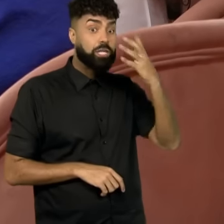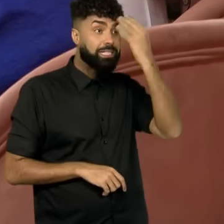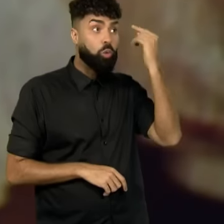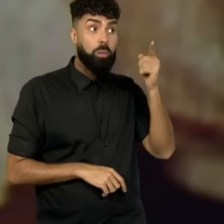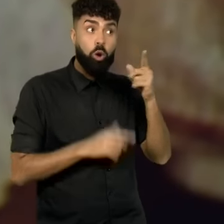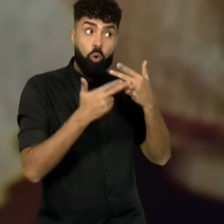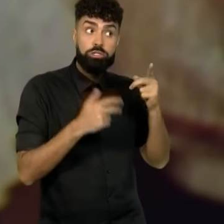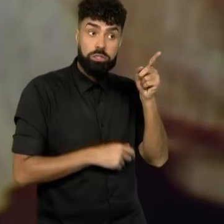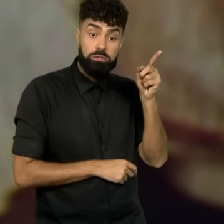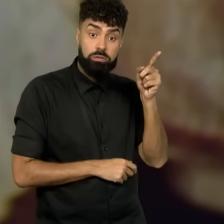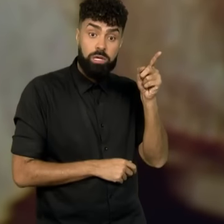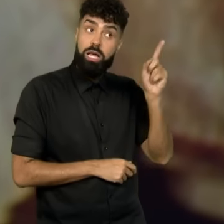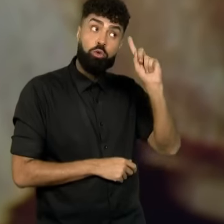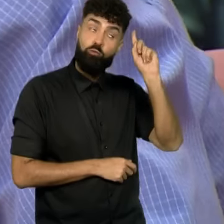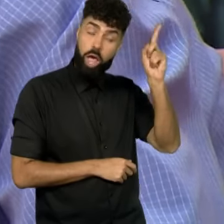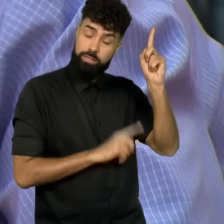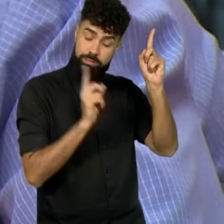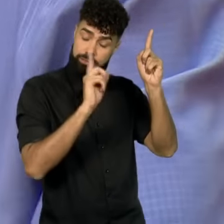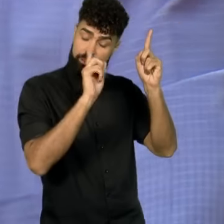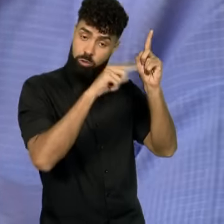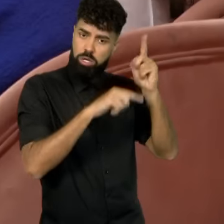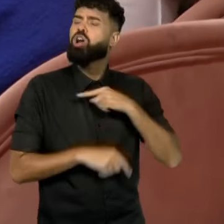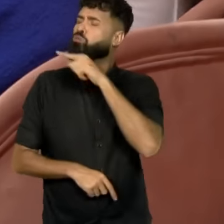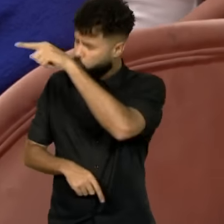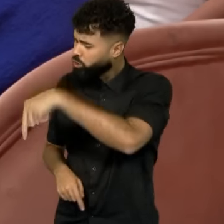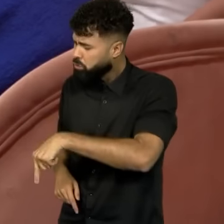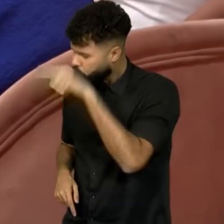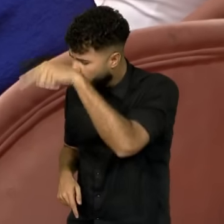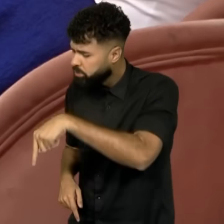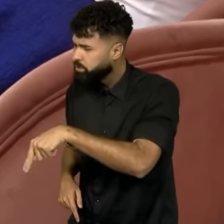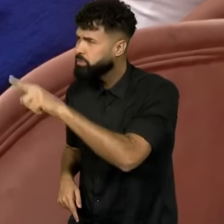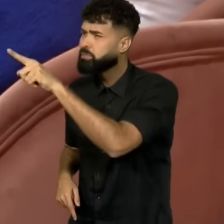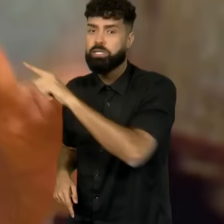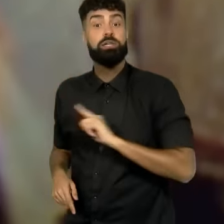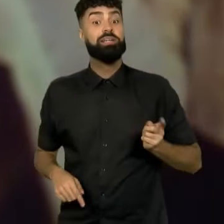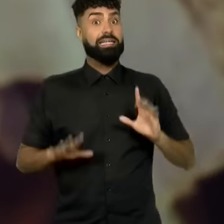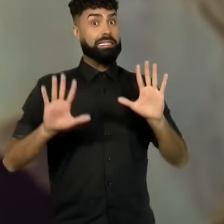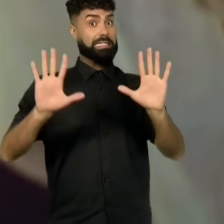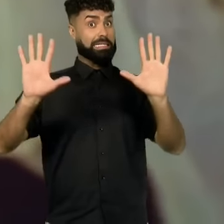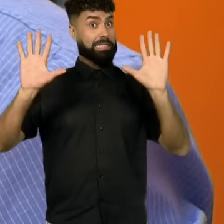detalhe. Hã? Não foi bem assim, não. Foi bem assim. Não, foi bem assim.